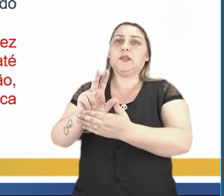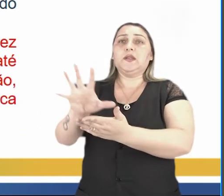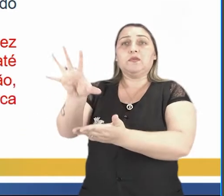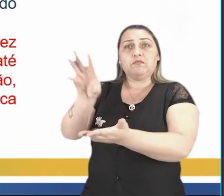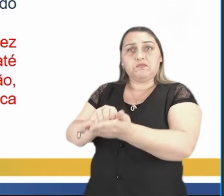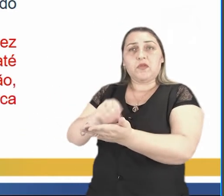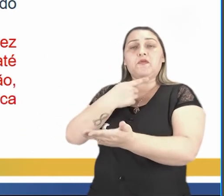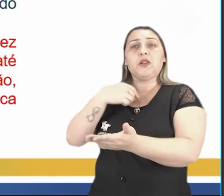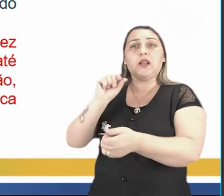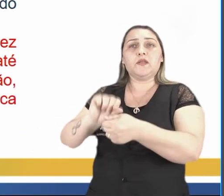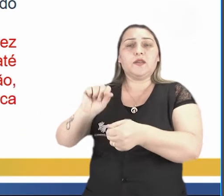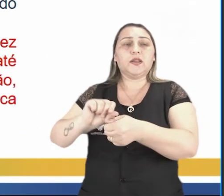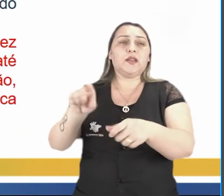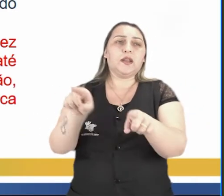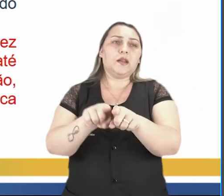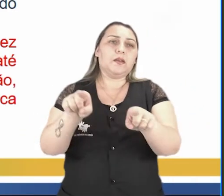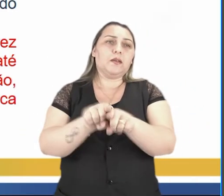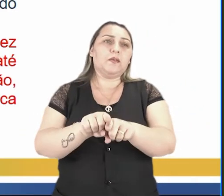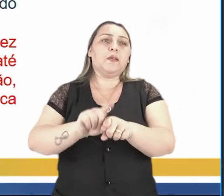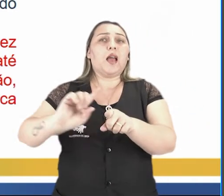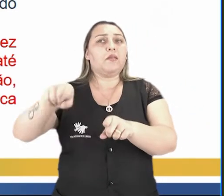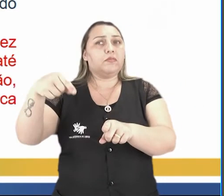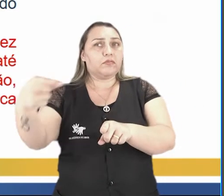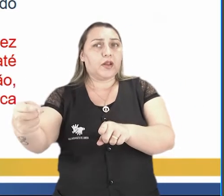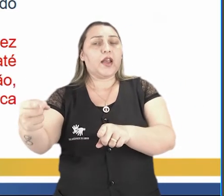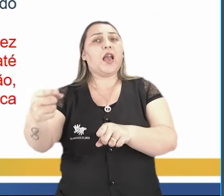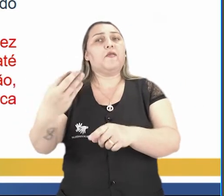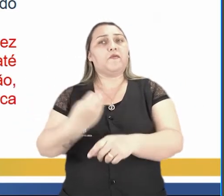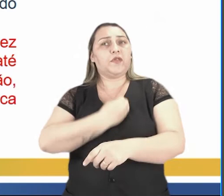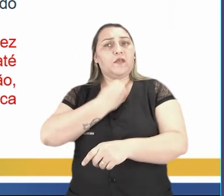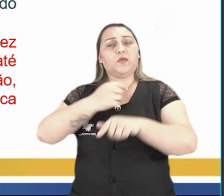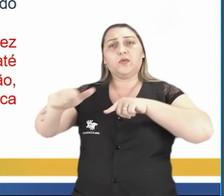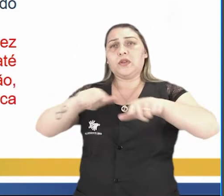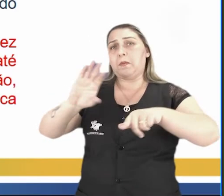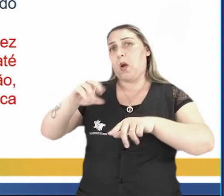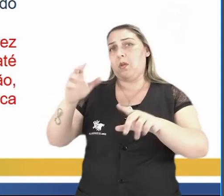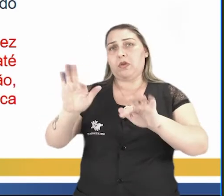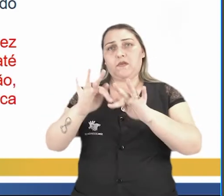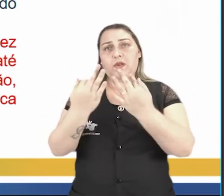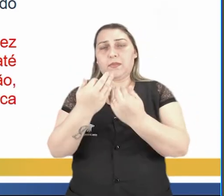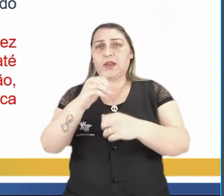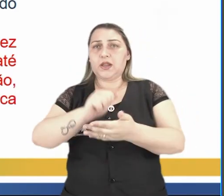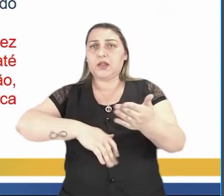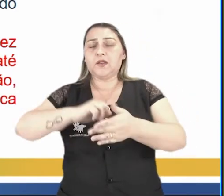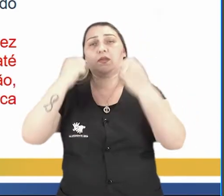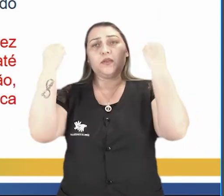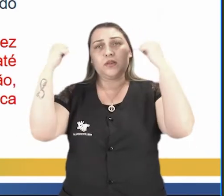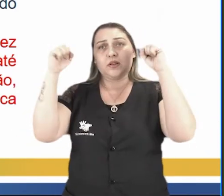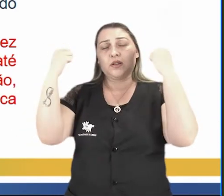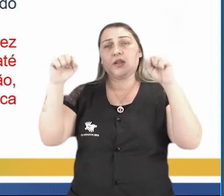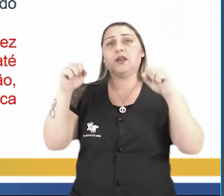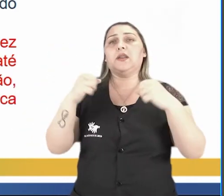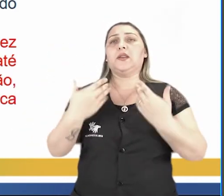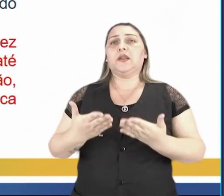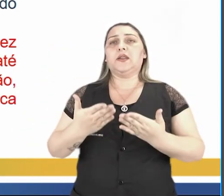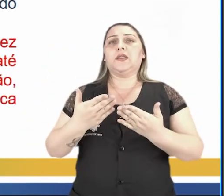vontade de fazer, e até opostas das que vivem no trabalho ou na família. As atividades de lazer